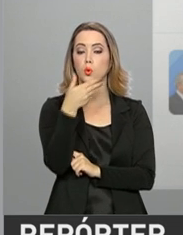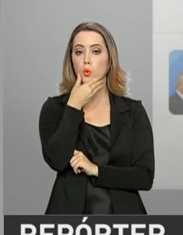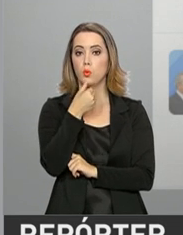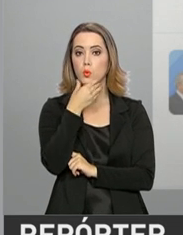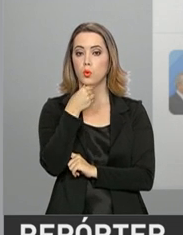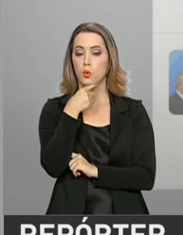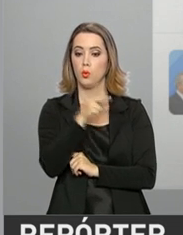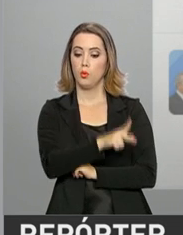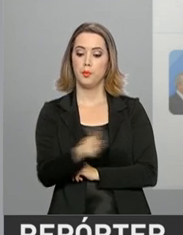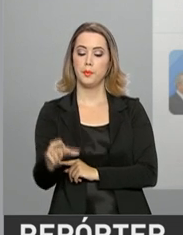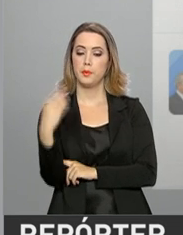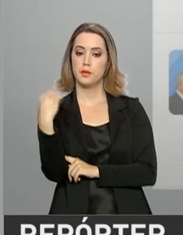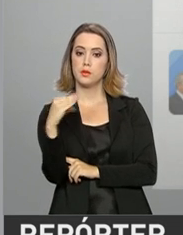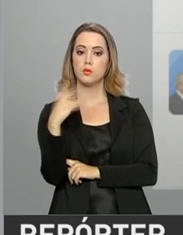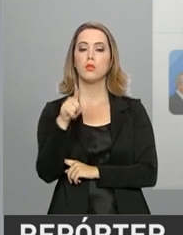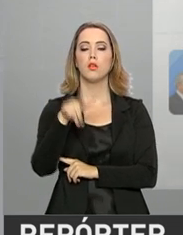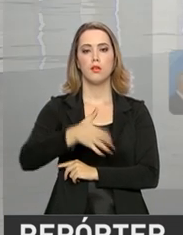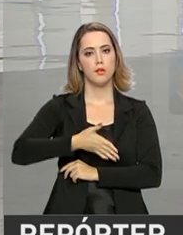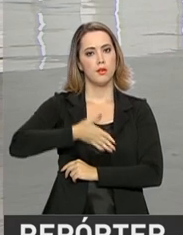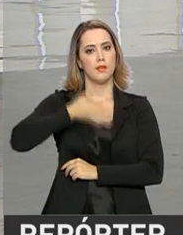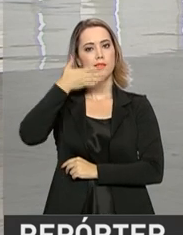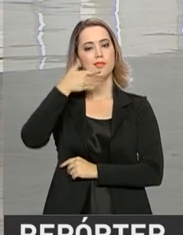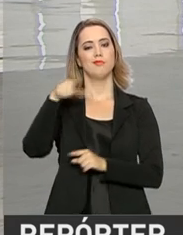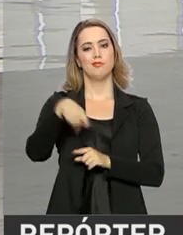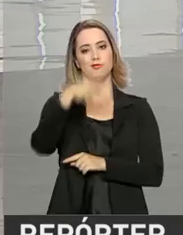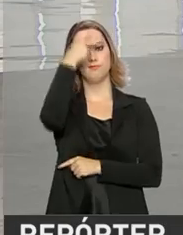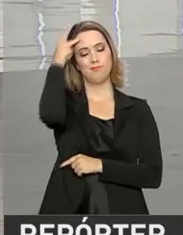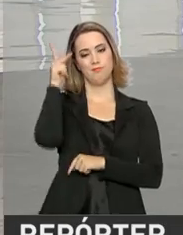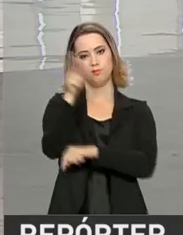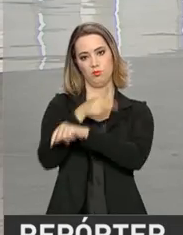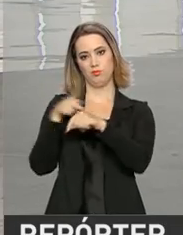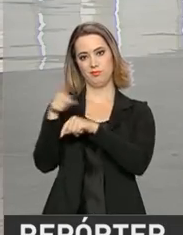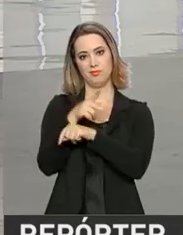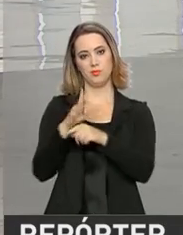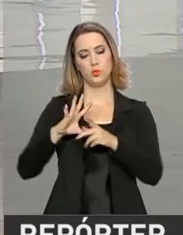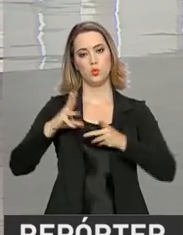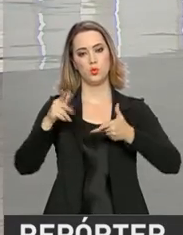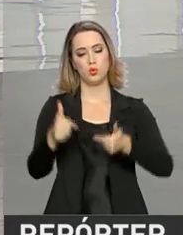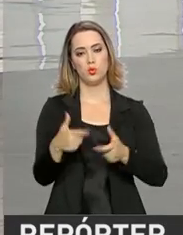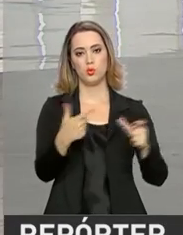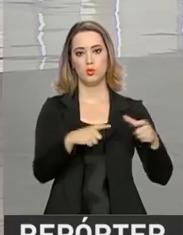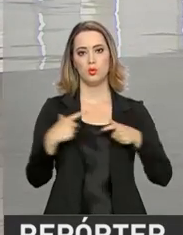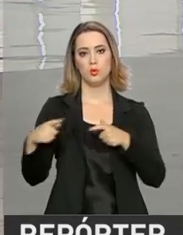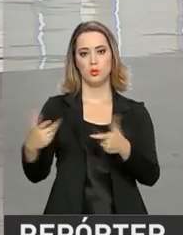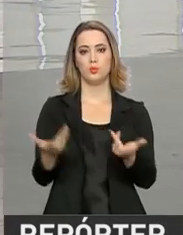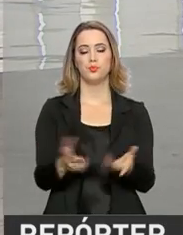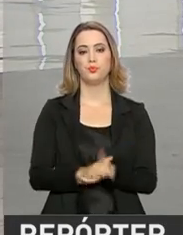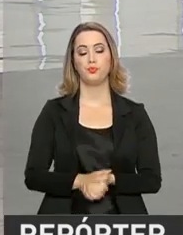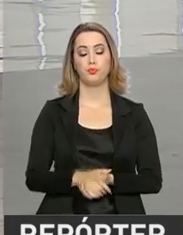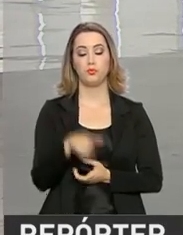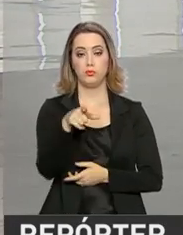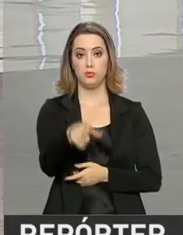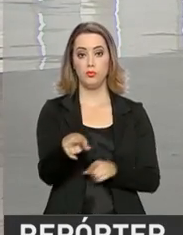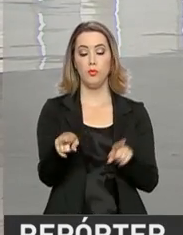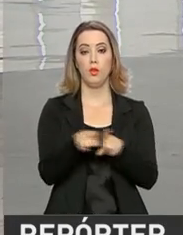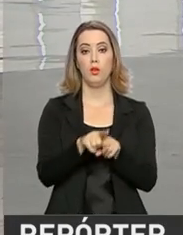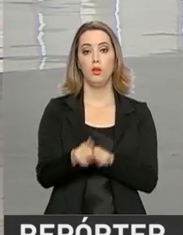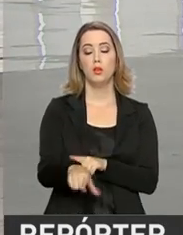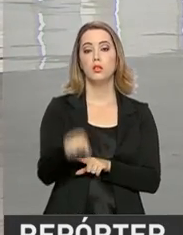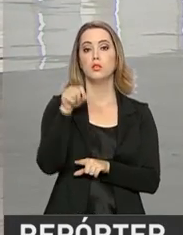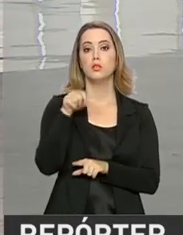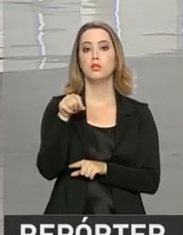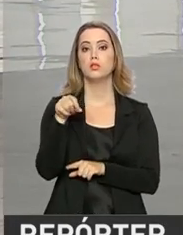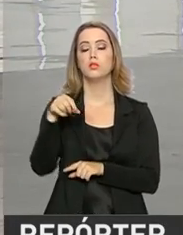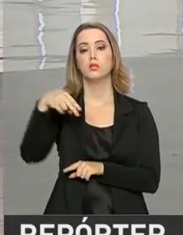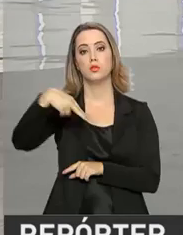Paz neste ano é um orgulho para os colombianos e para toda a região Juan Manuel Santos foi escolhido Prêmio Nobel da